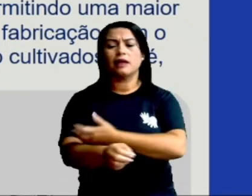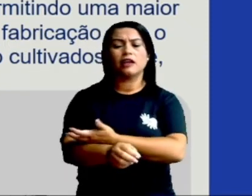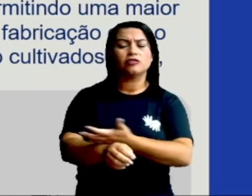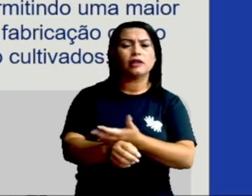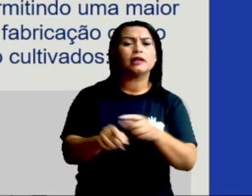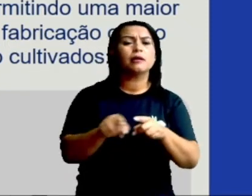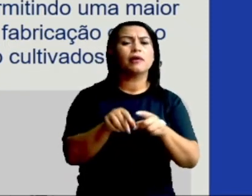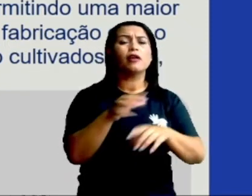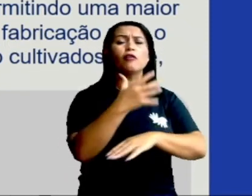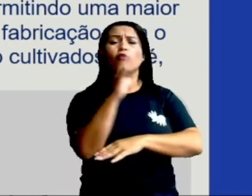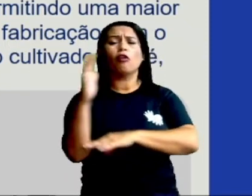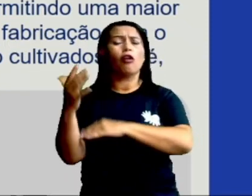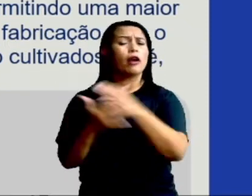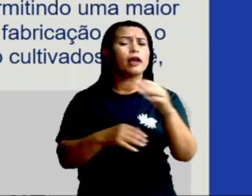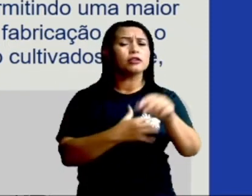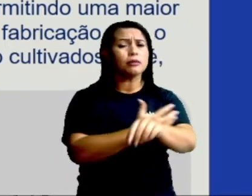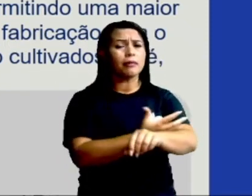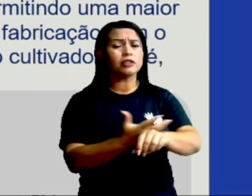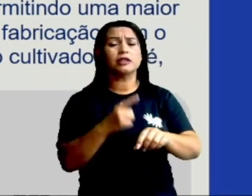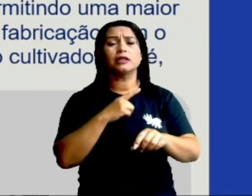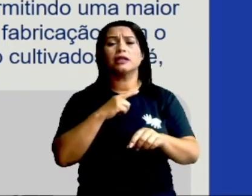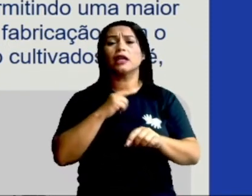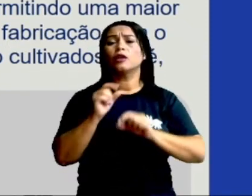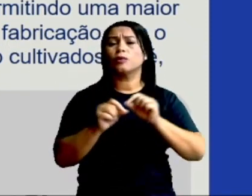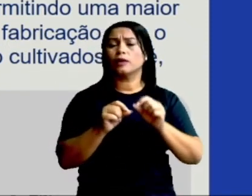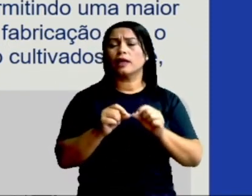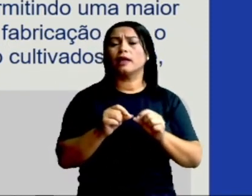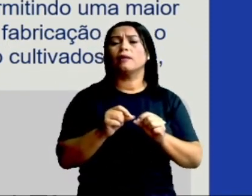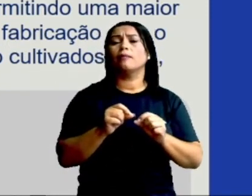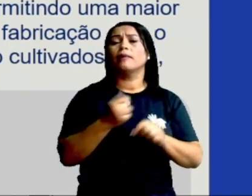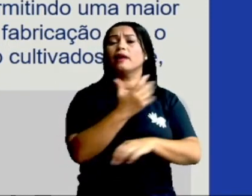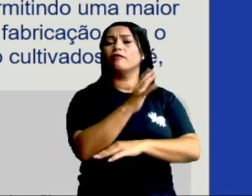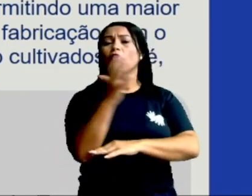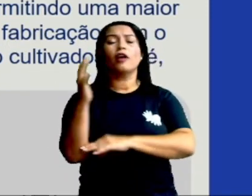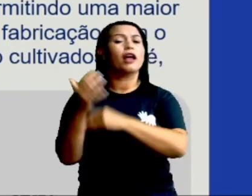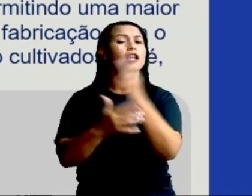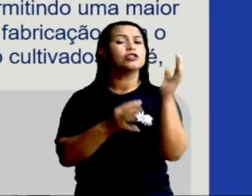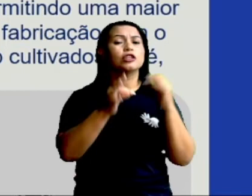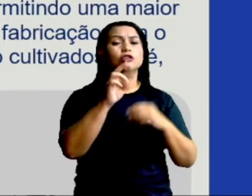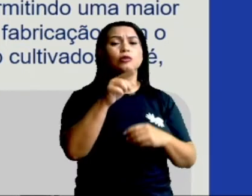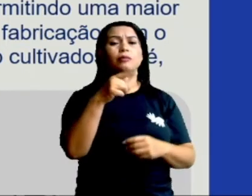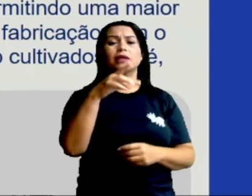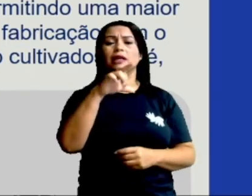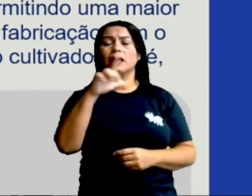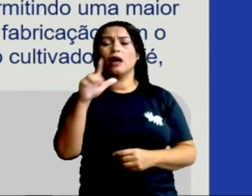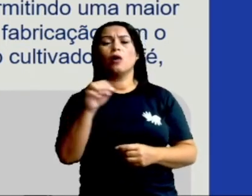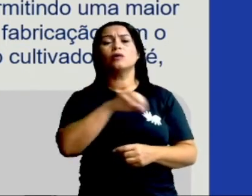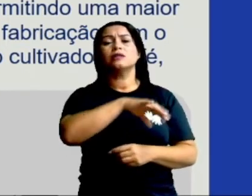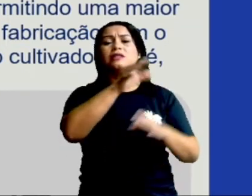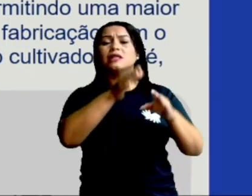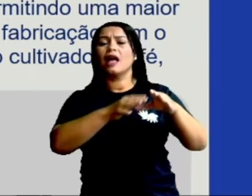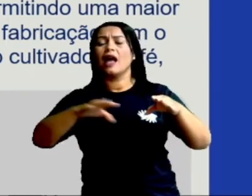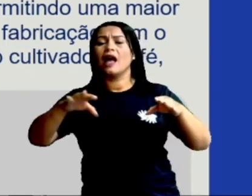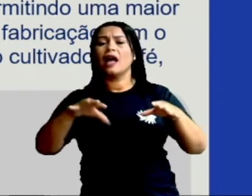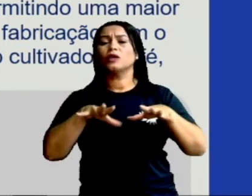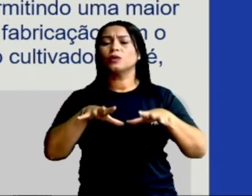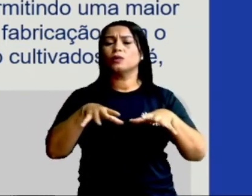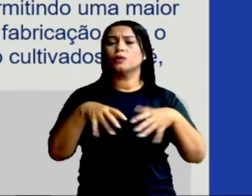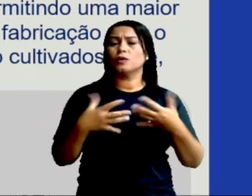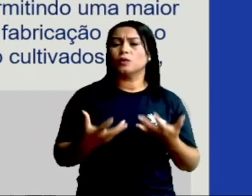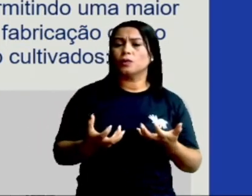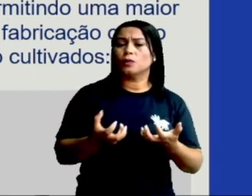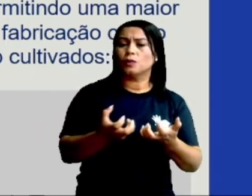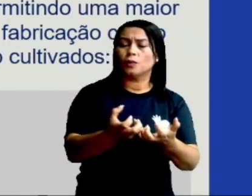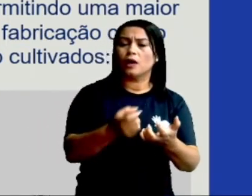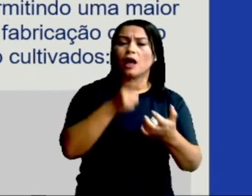florestas a vegetação é composta pela floresta tropical cerrado-caatinga Campos e mangues